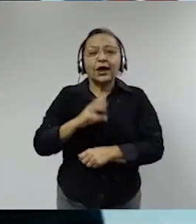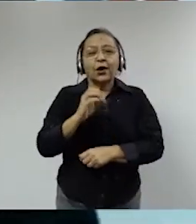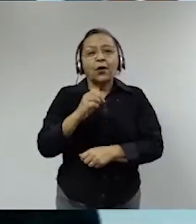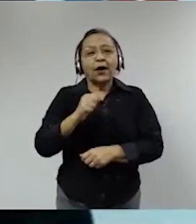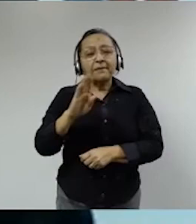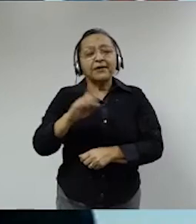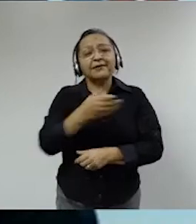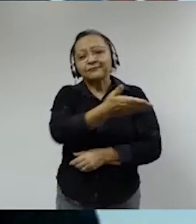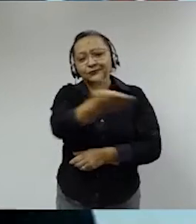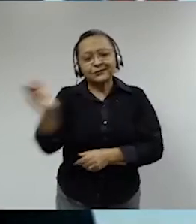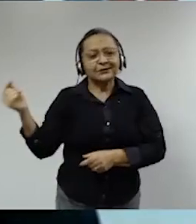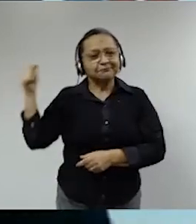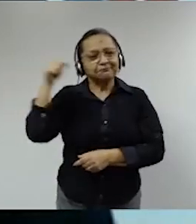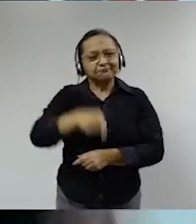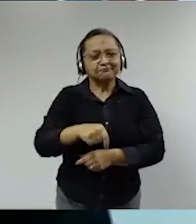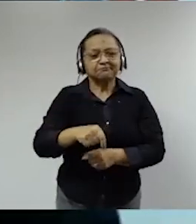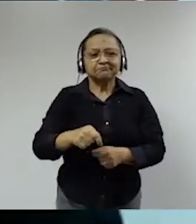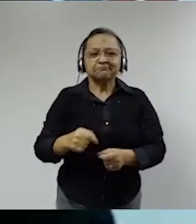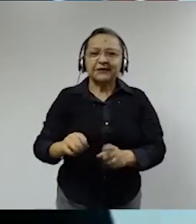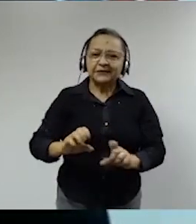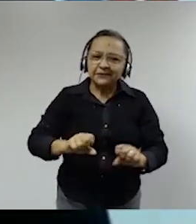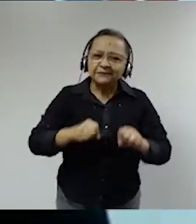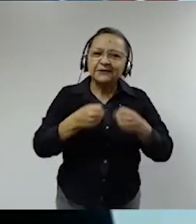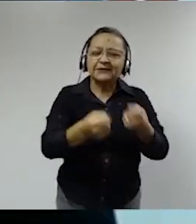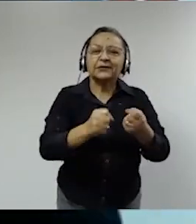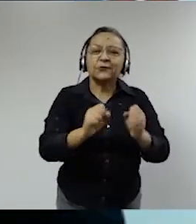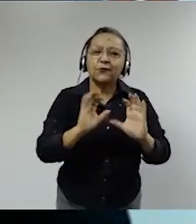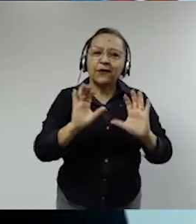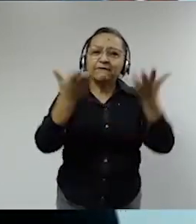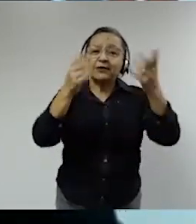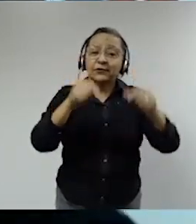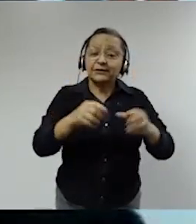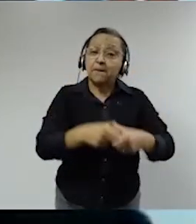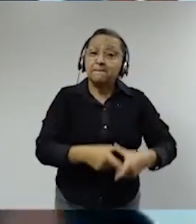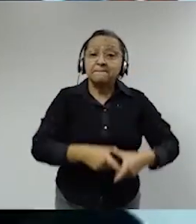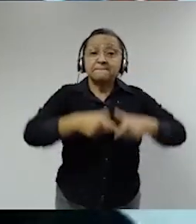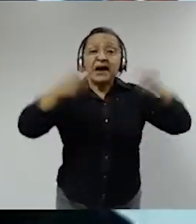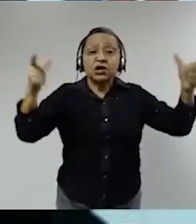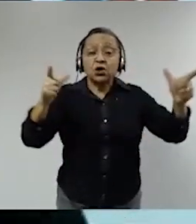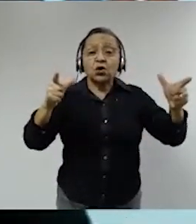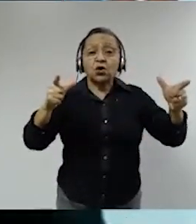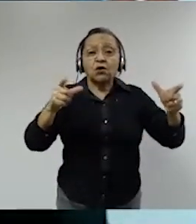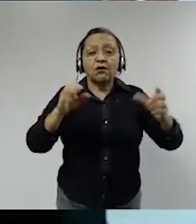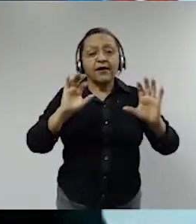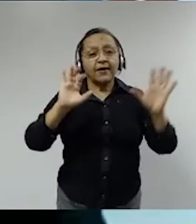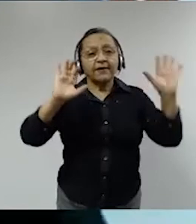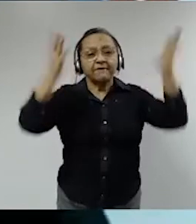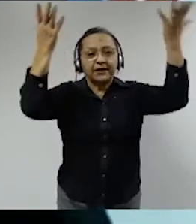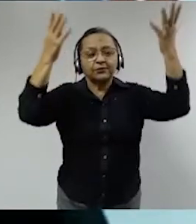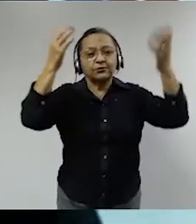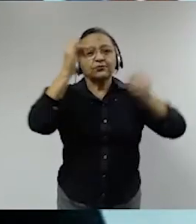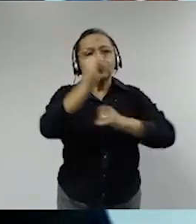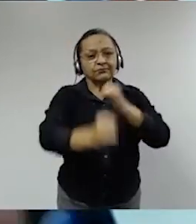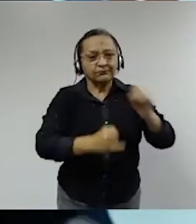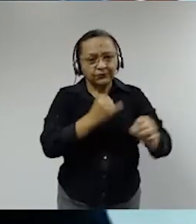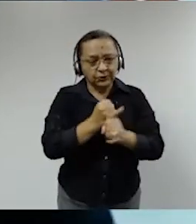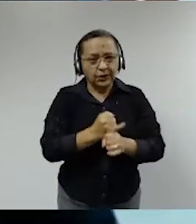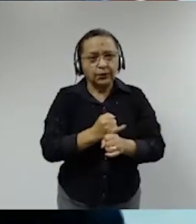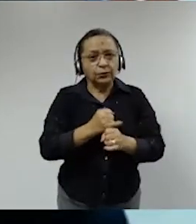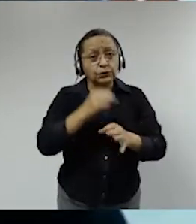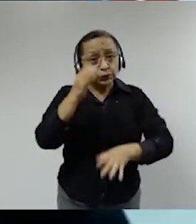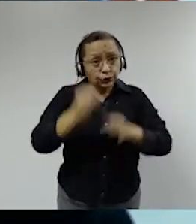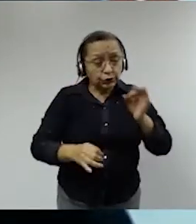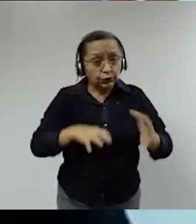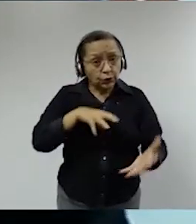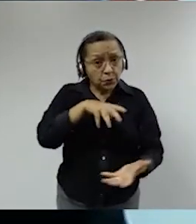eu disse, esse que é o maior evento jurídico do mundo. Então, portanto, cumprindo rigorosamente o nosso tempo, eu quero